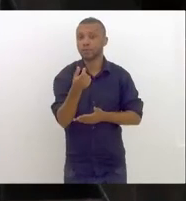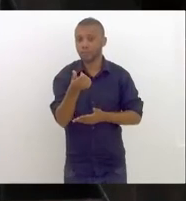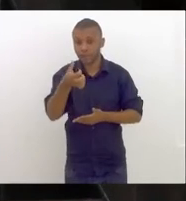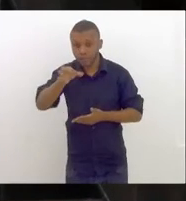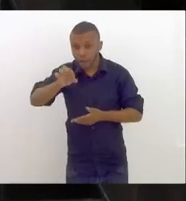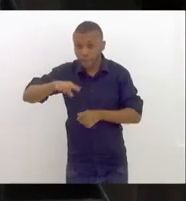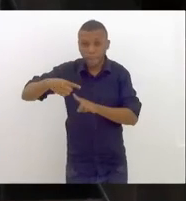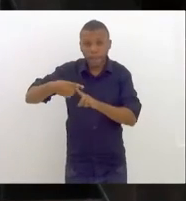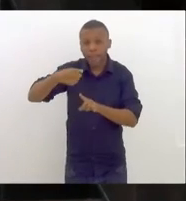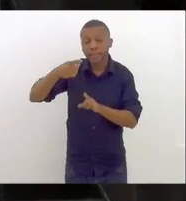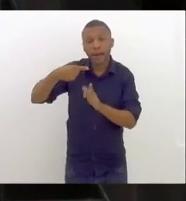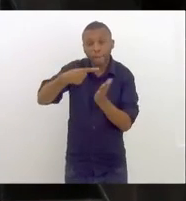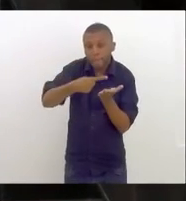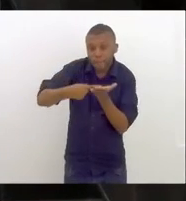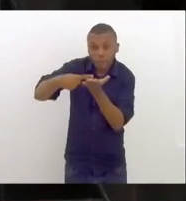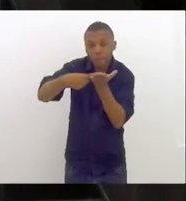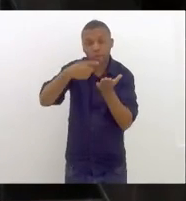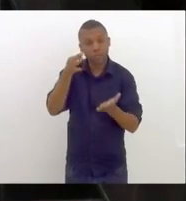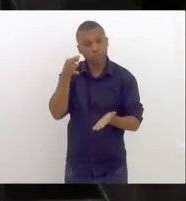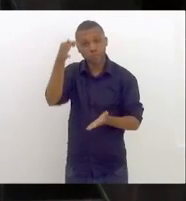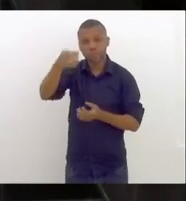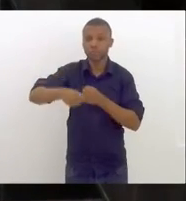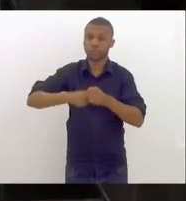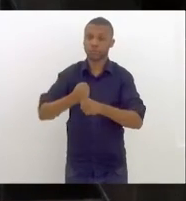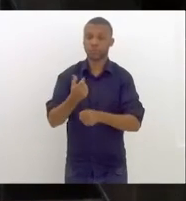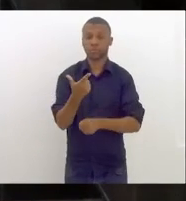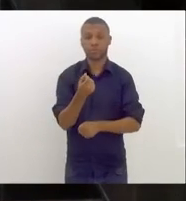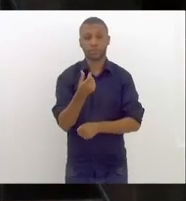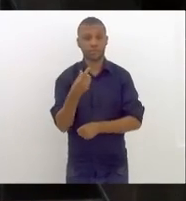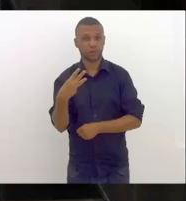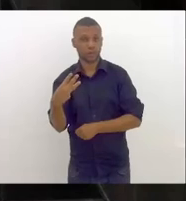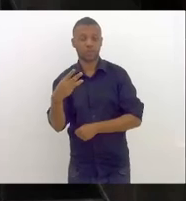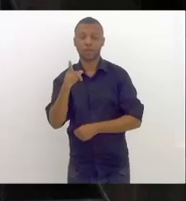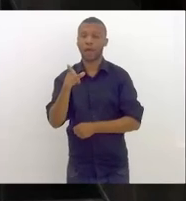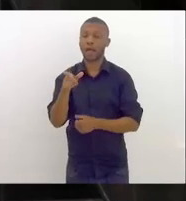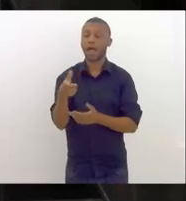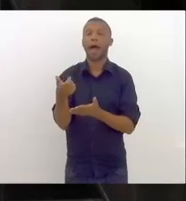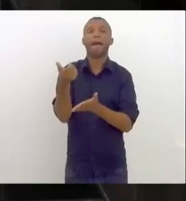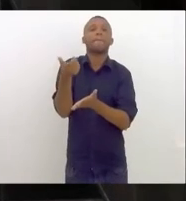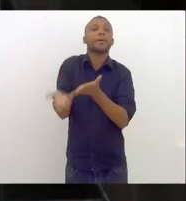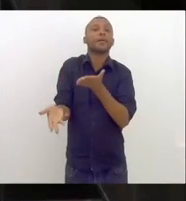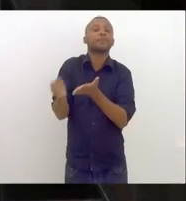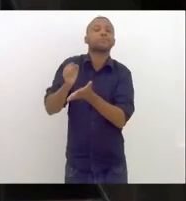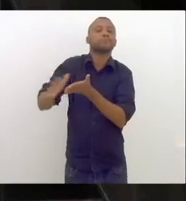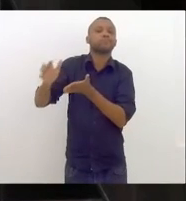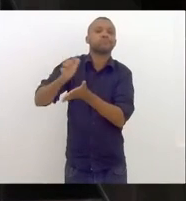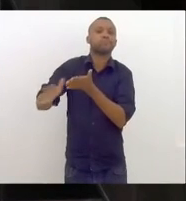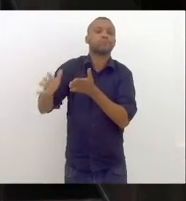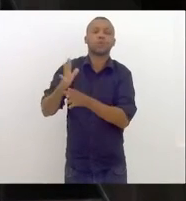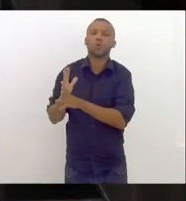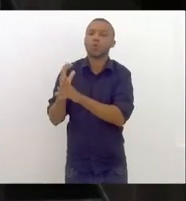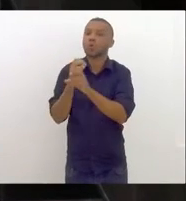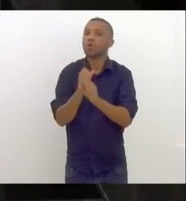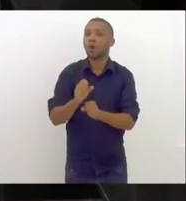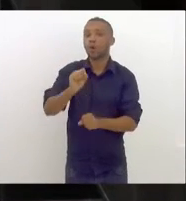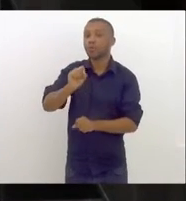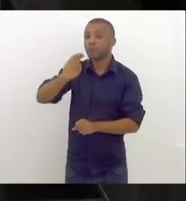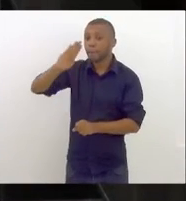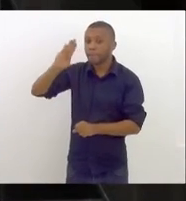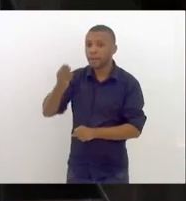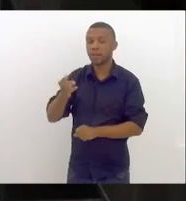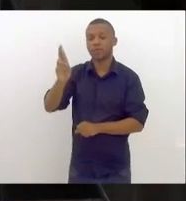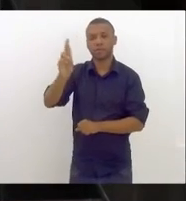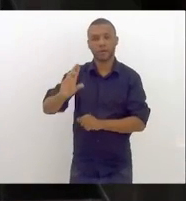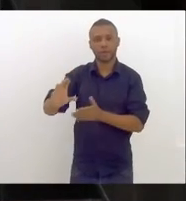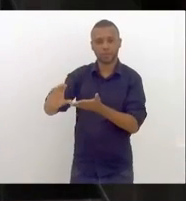2023 as perdas são de quase 8 bilhões de reais que